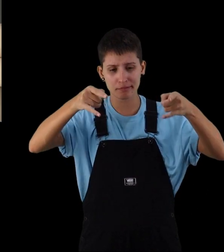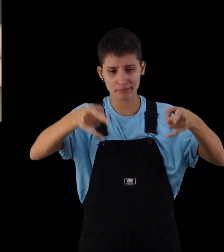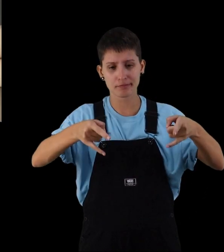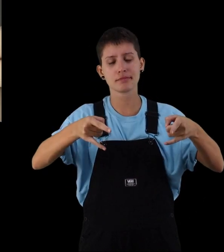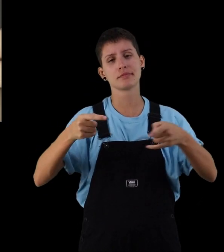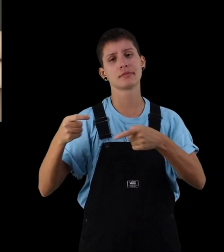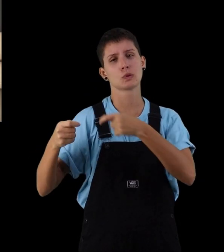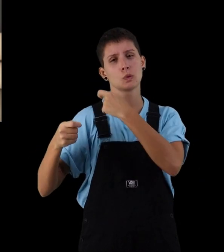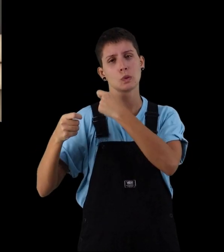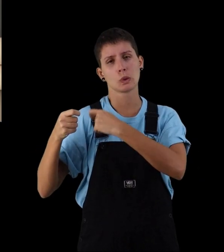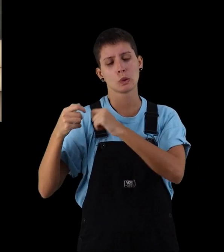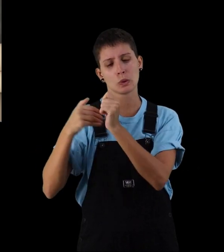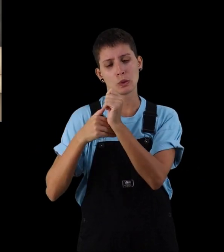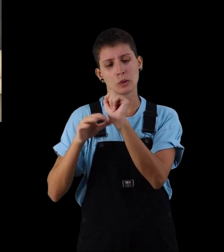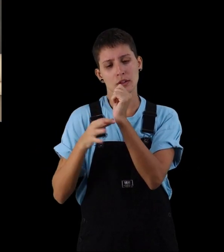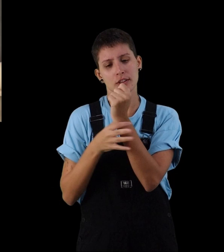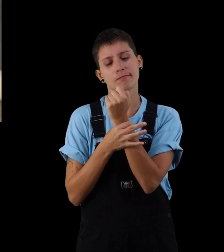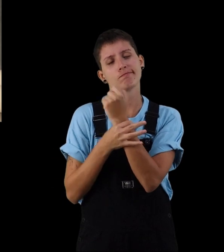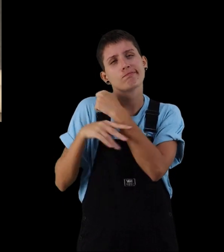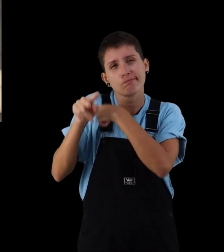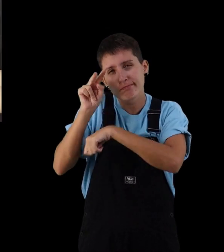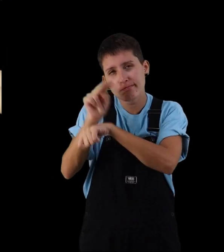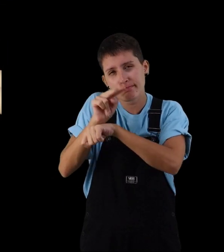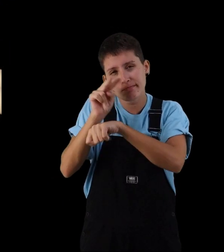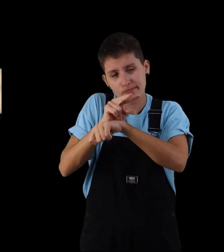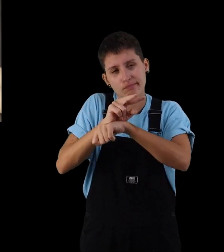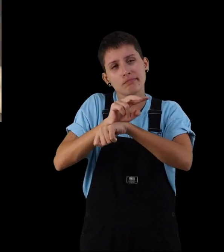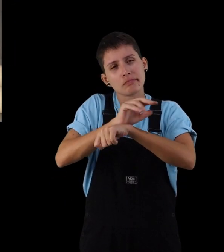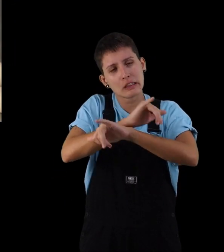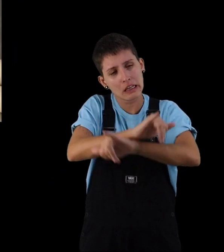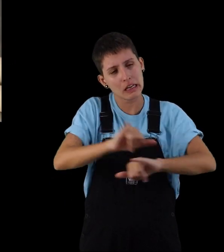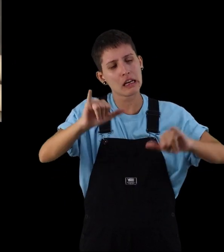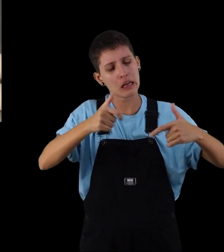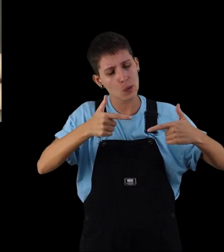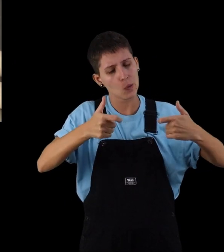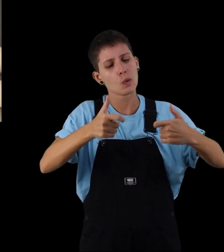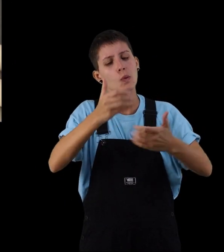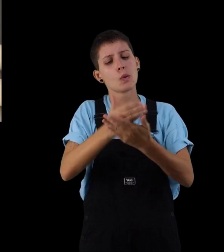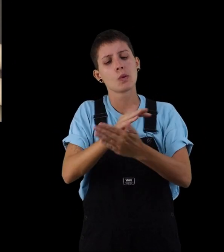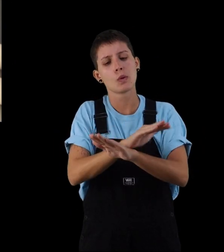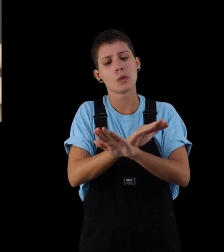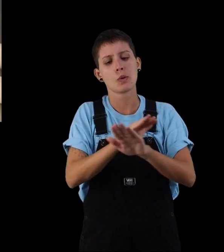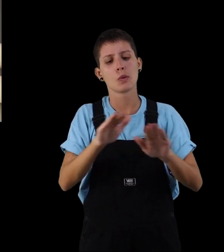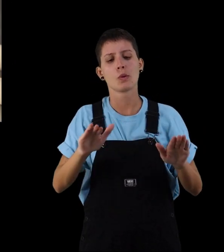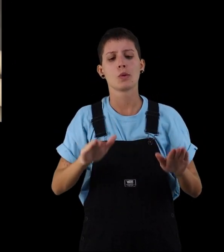Embaixo da cama, o violino proteção guardava seu sono, quando a guerra sinalizava